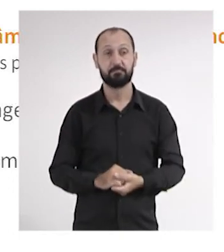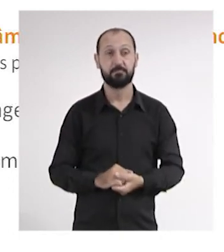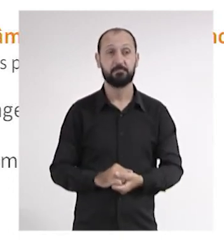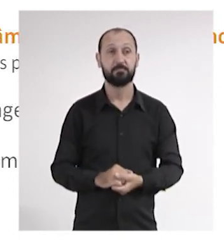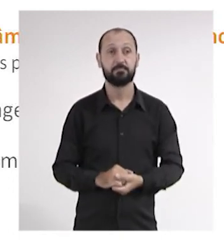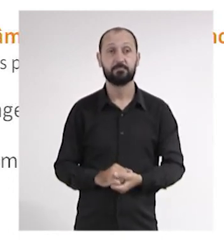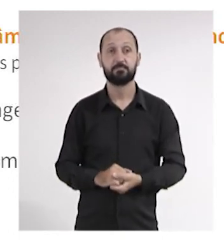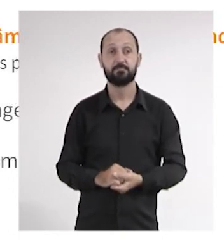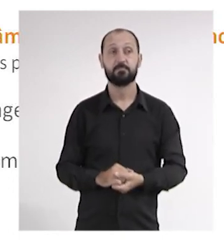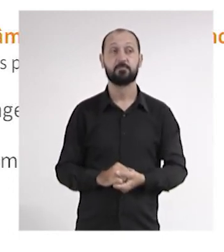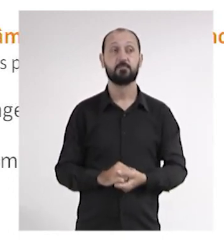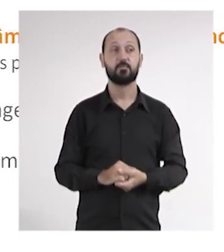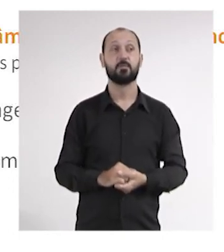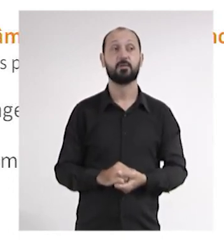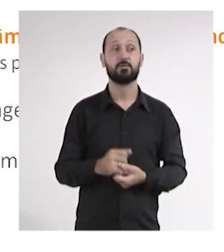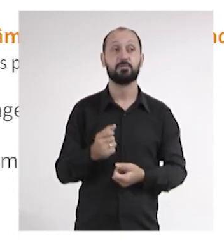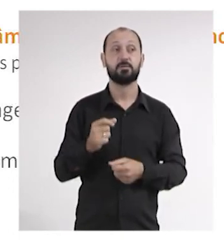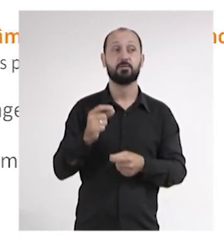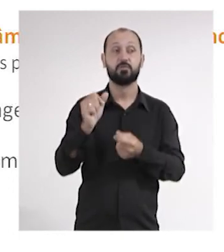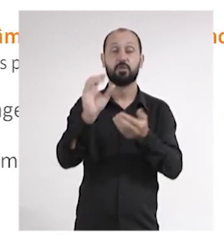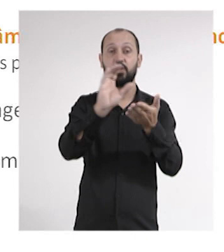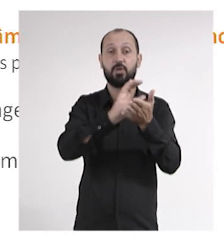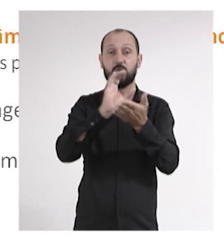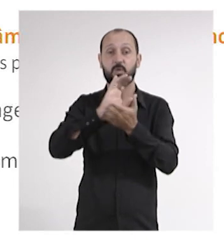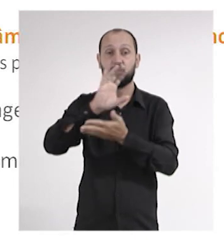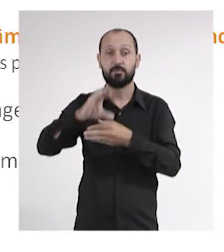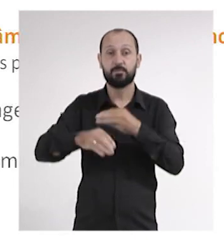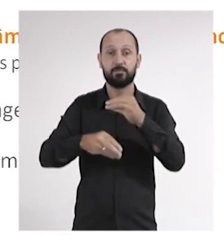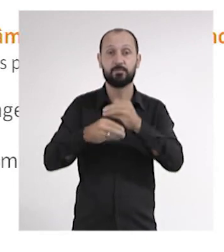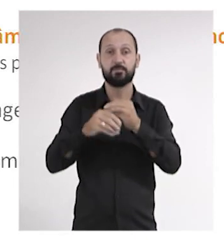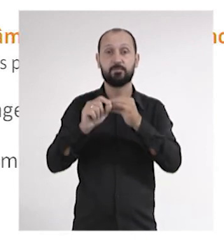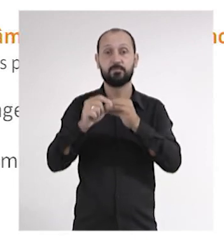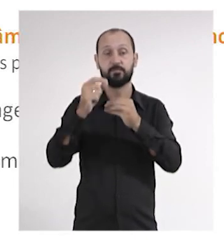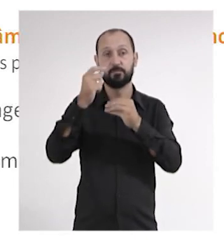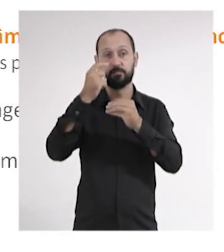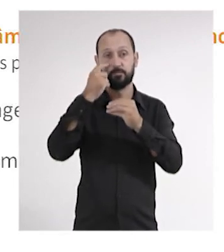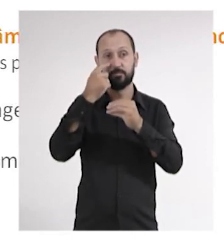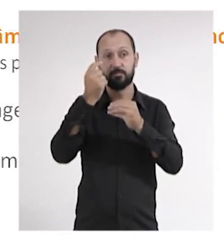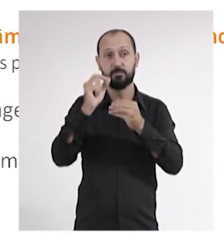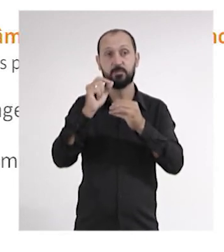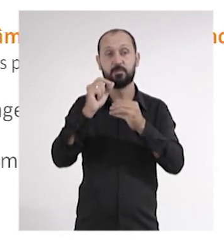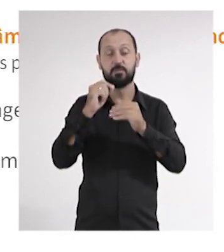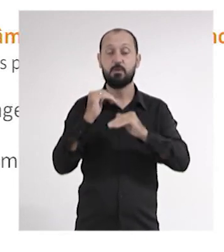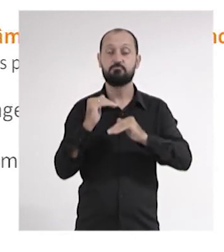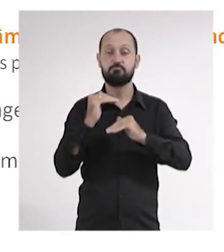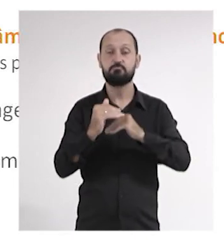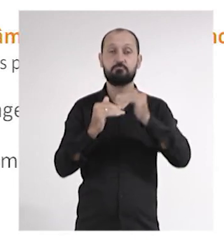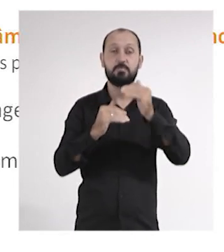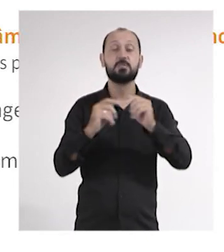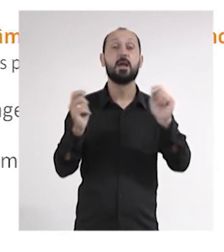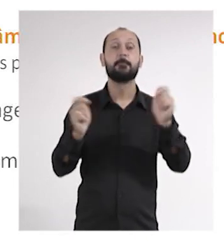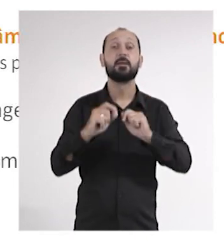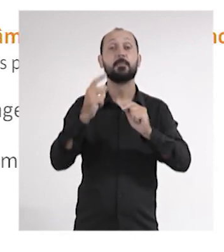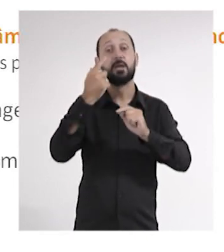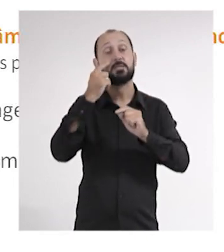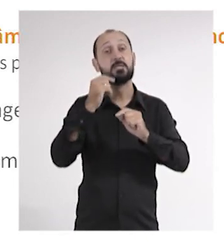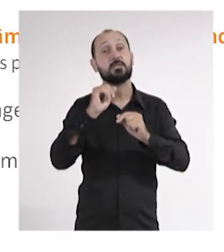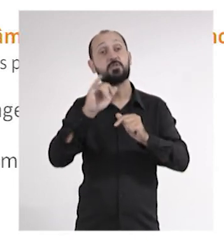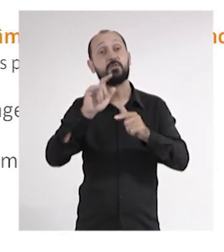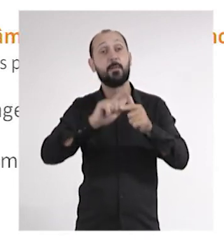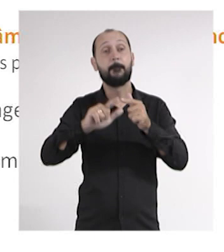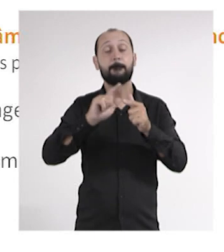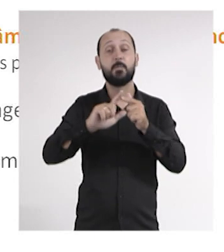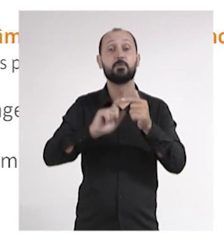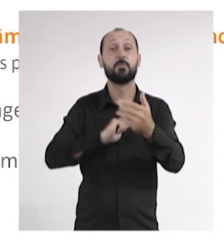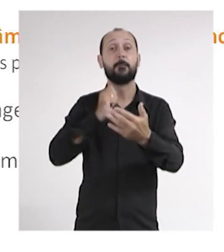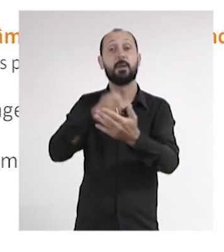Essa conta de recursos vinculados compõe-se de um colchão de contingência para o